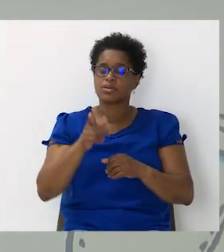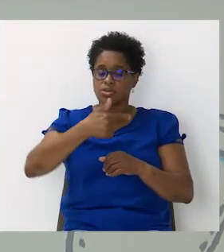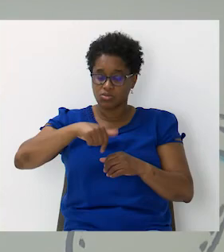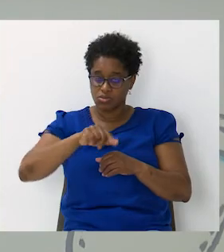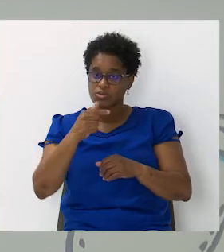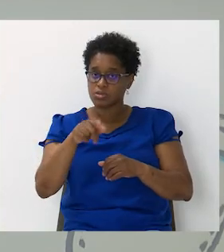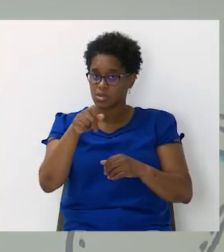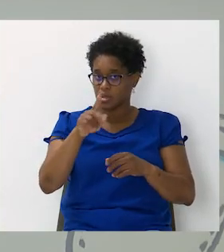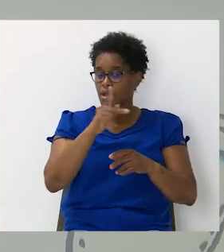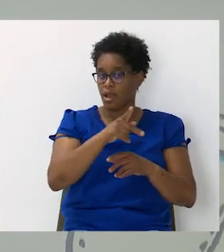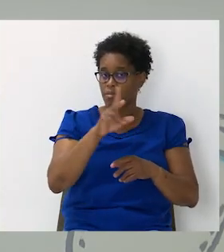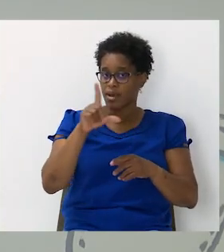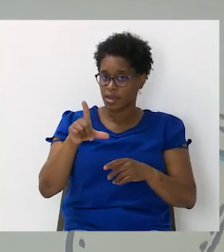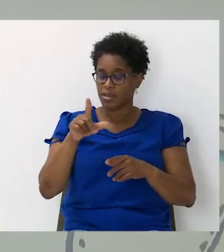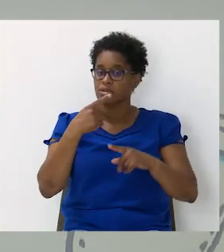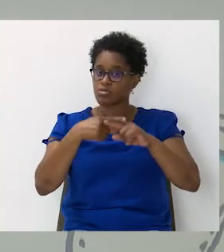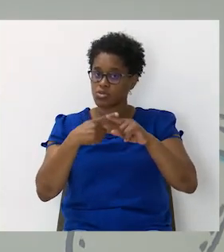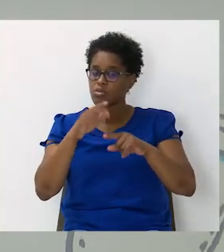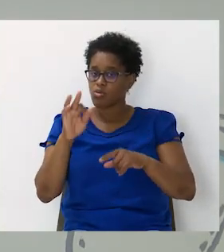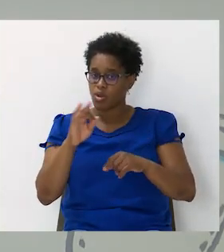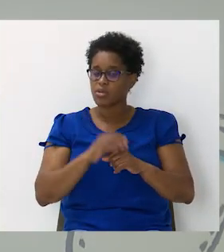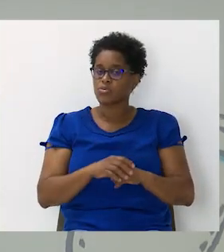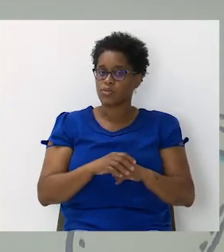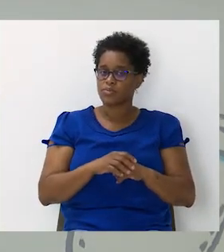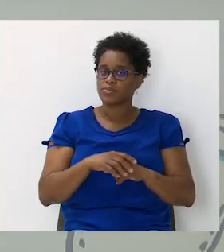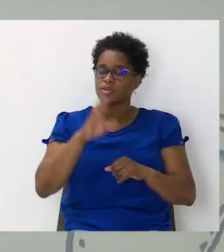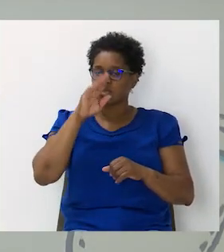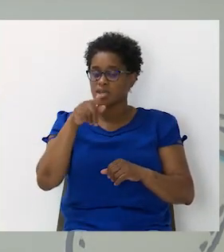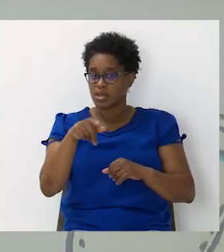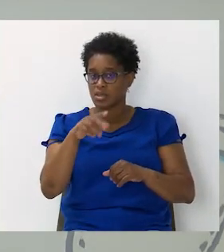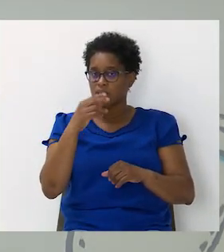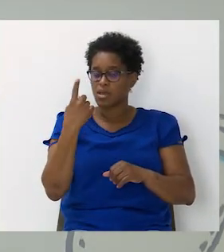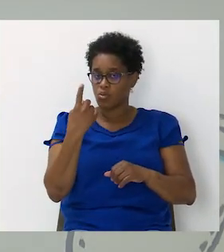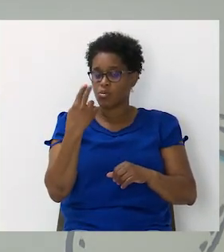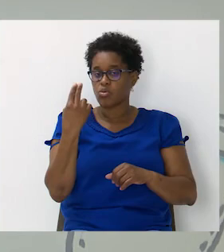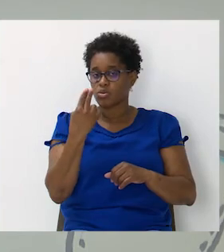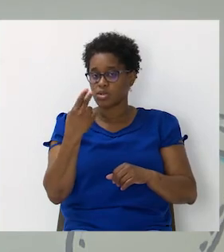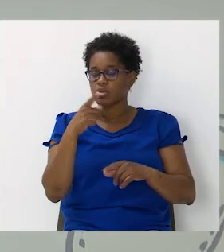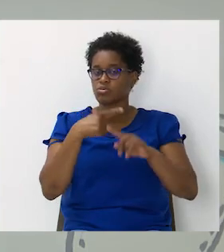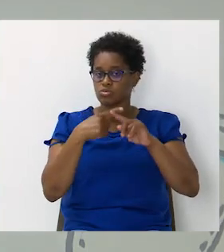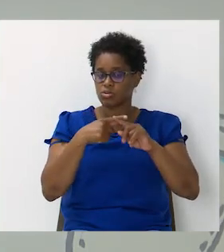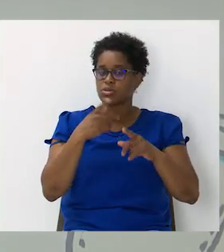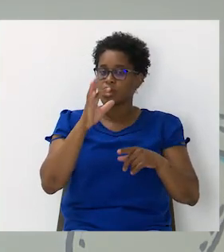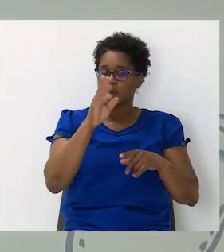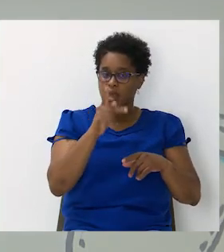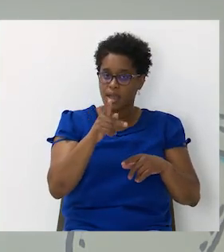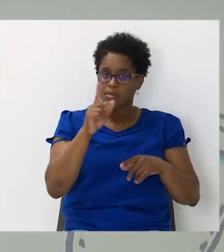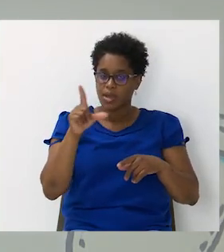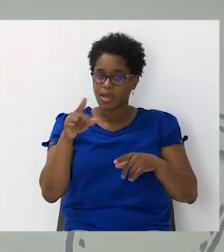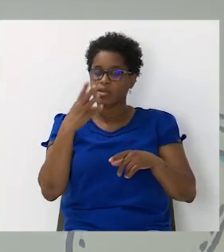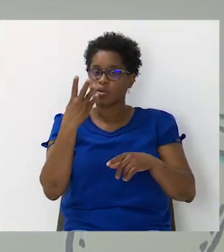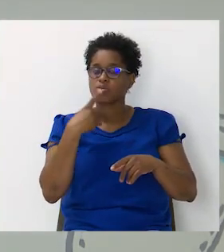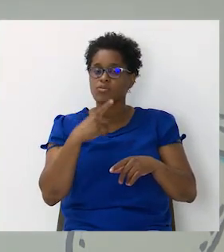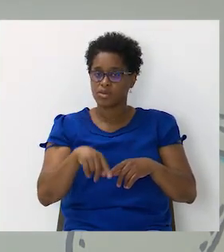aqui KL que multiplica por 4, ou seja, se aqui é uma unidade, multiplicamos KL 4